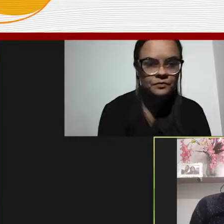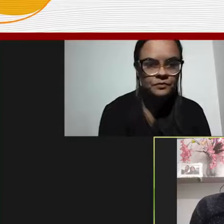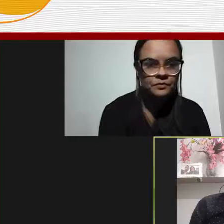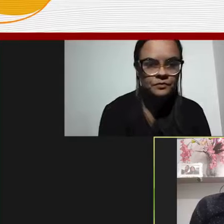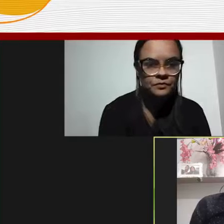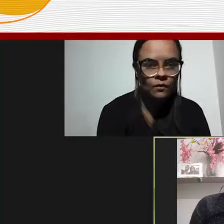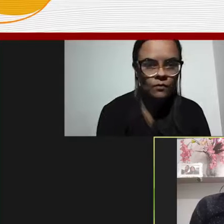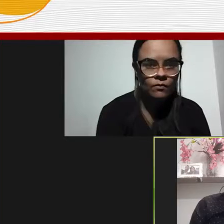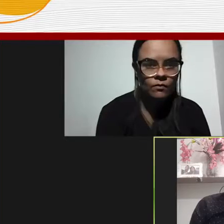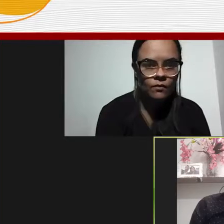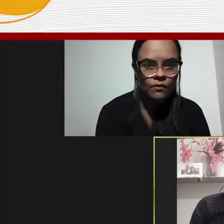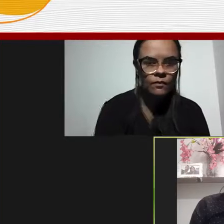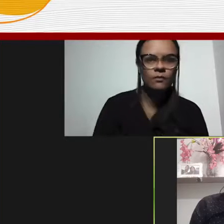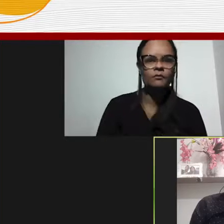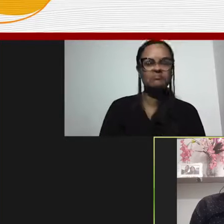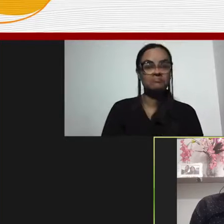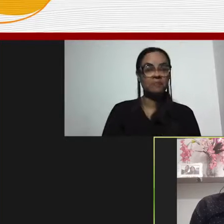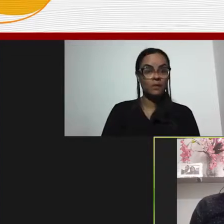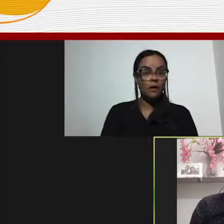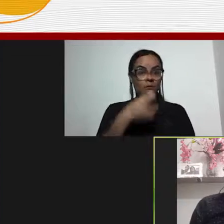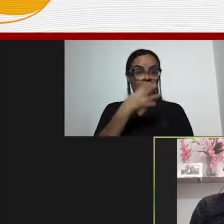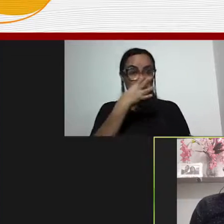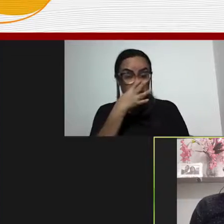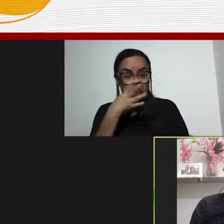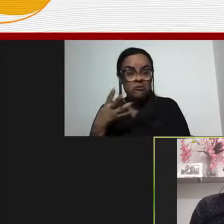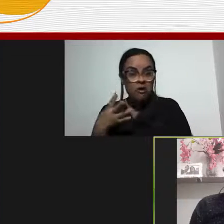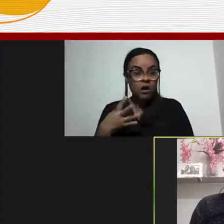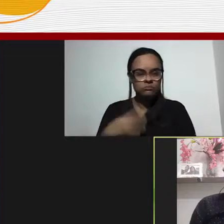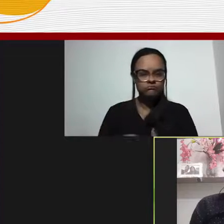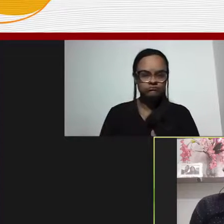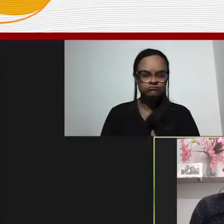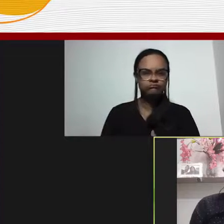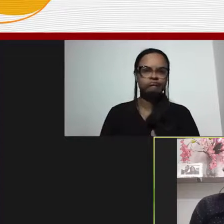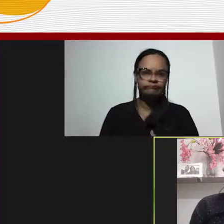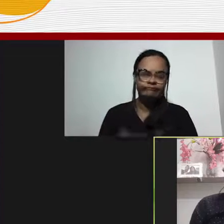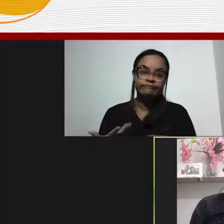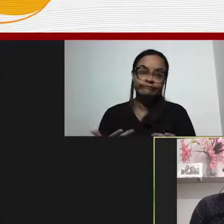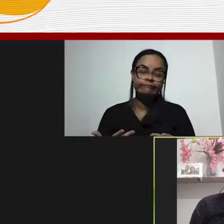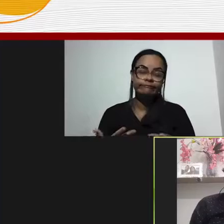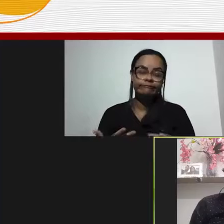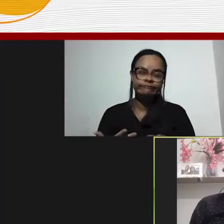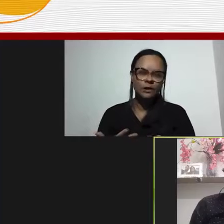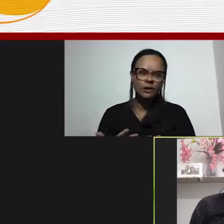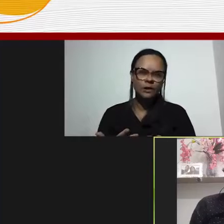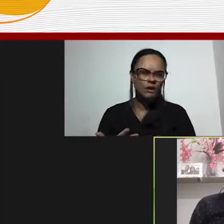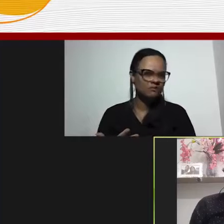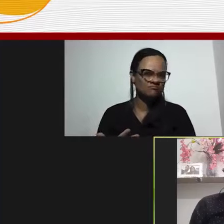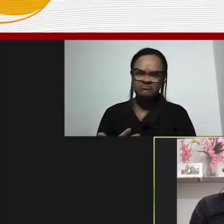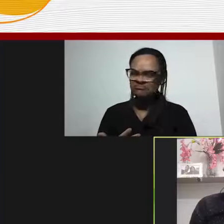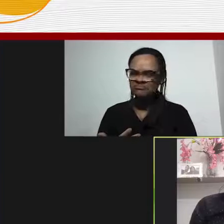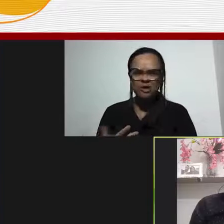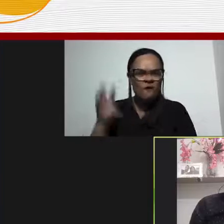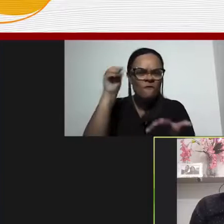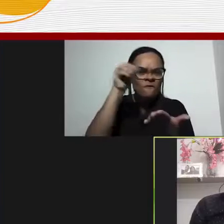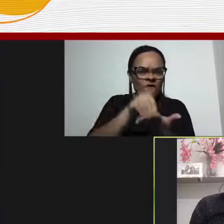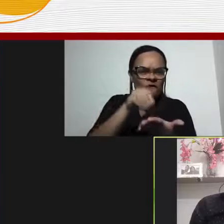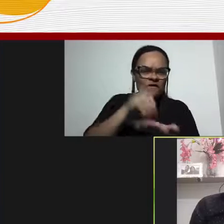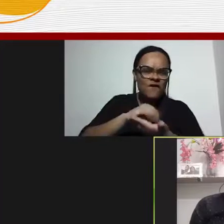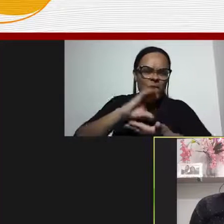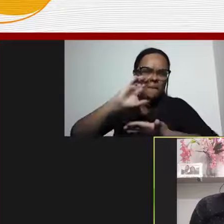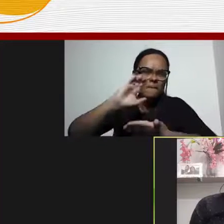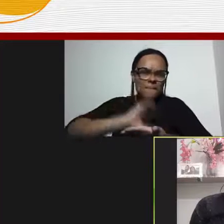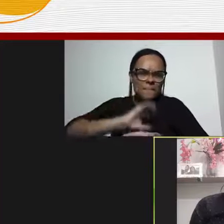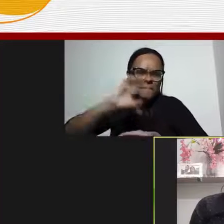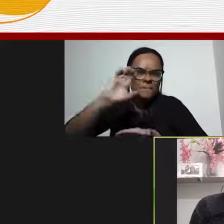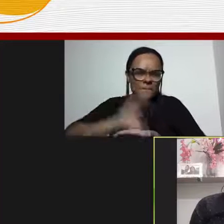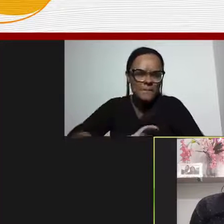eu fico, às vezes, muito inconformado com a ausência de investimento do Ministério